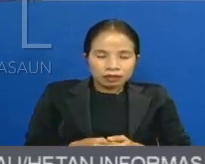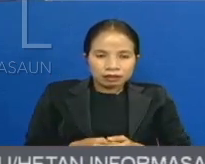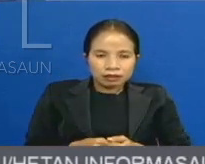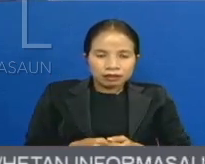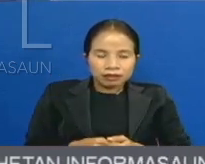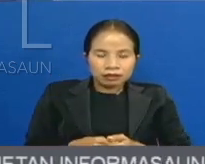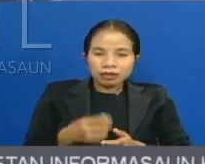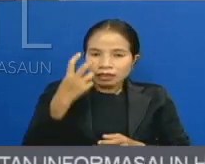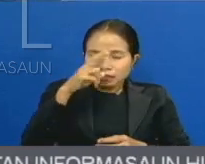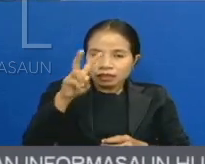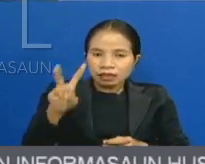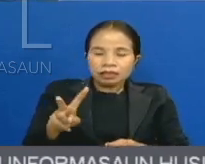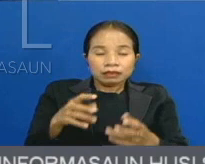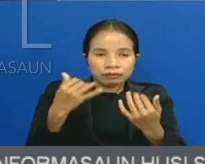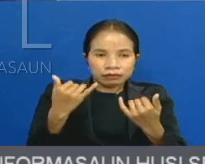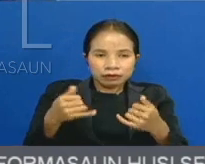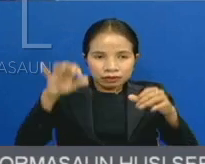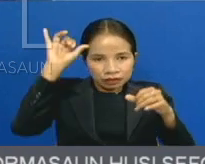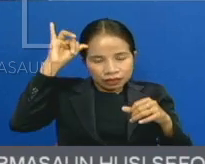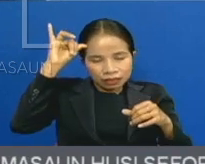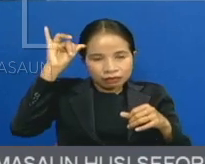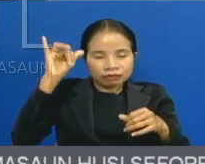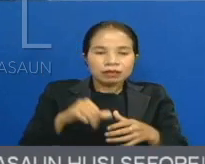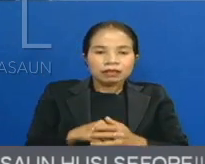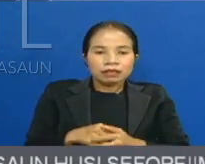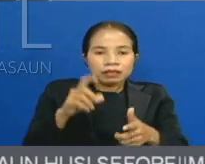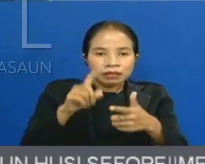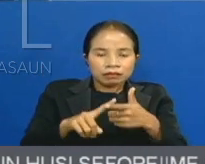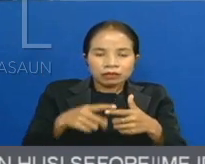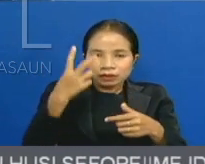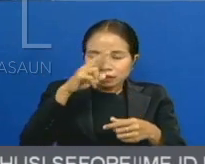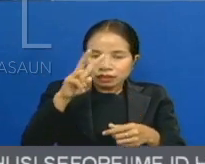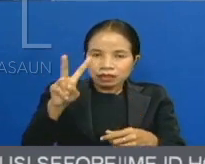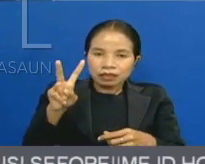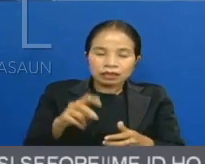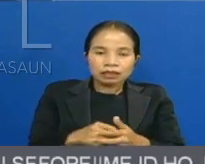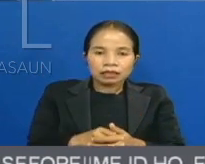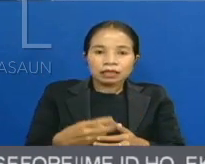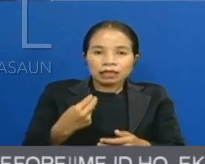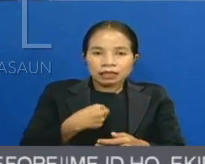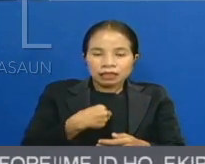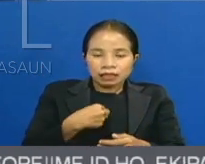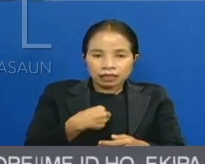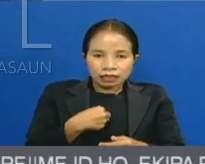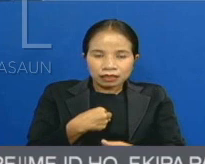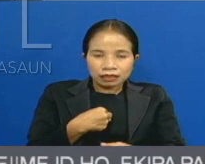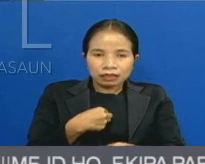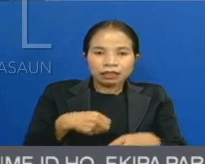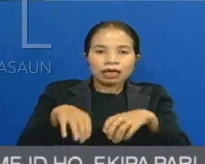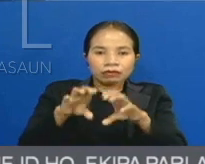controlo, quando dá o carau da na band carau né depois identifica cada a nai né hato